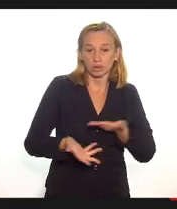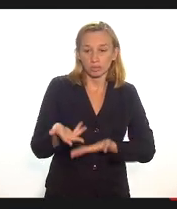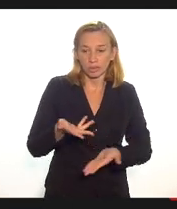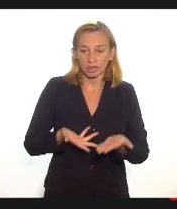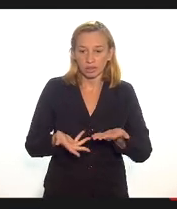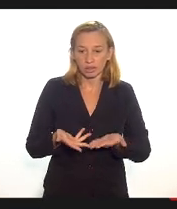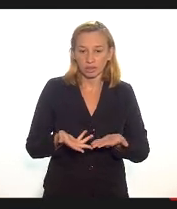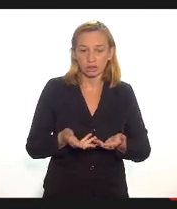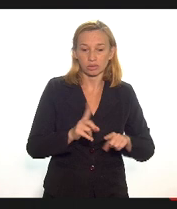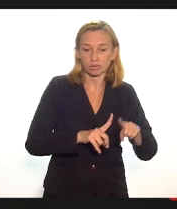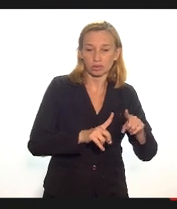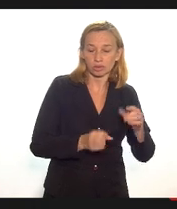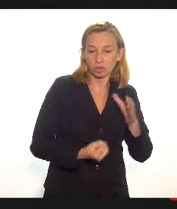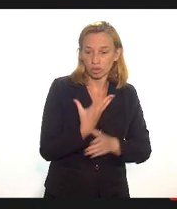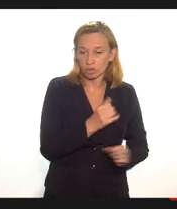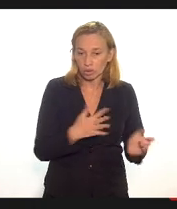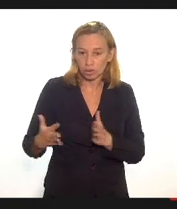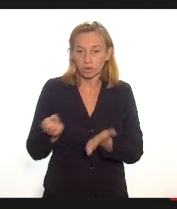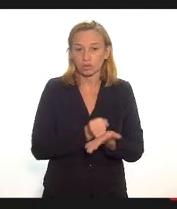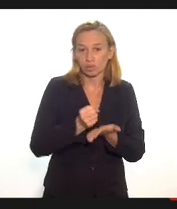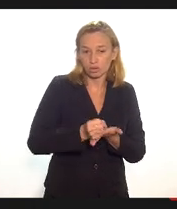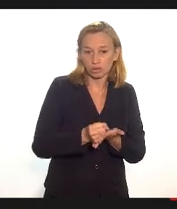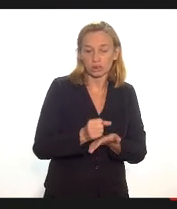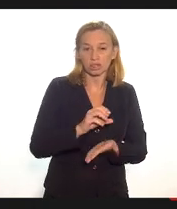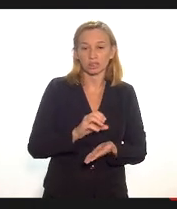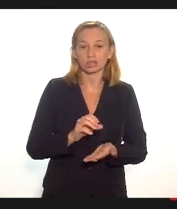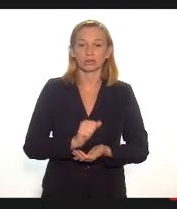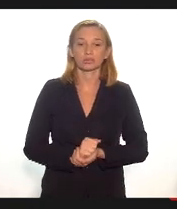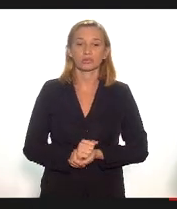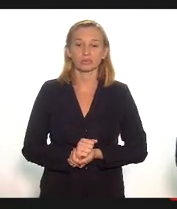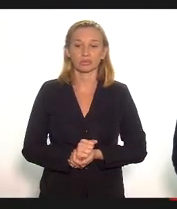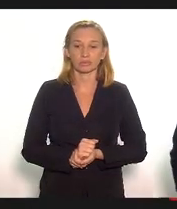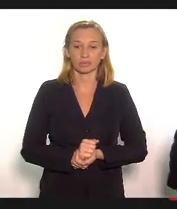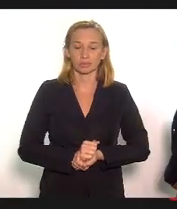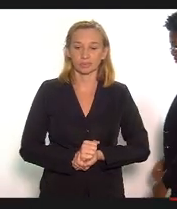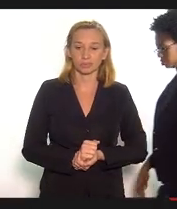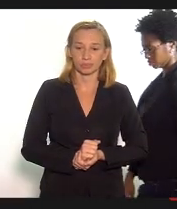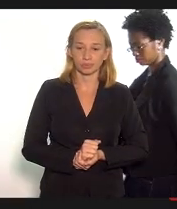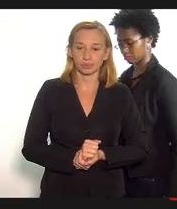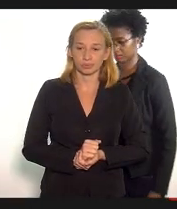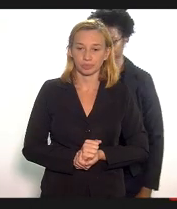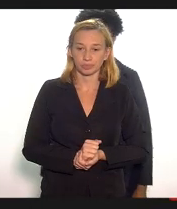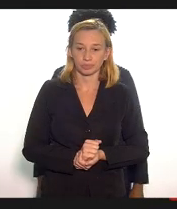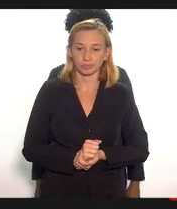do contrato do excedente da sessão onerosa.